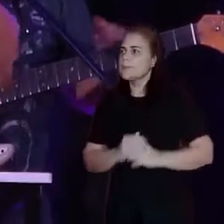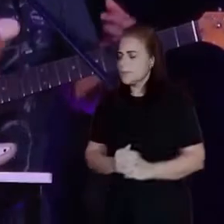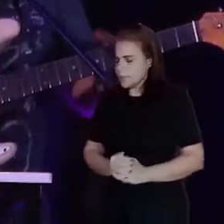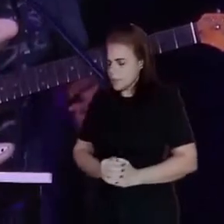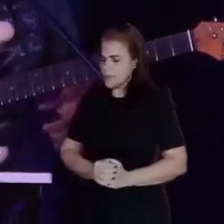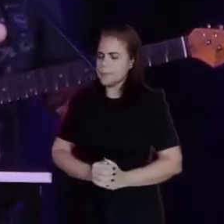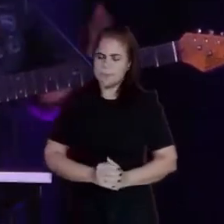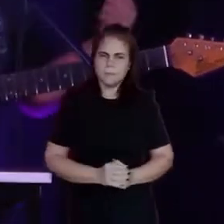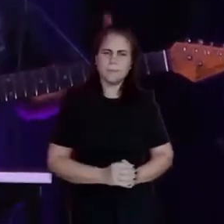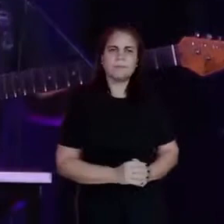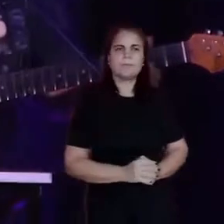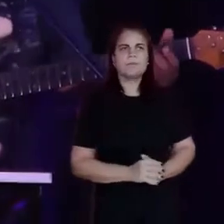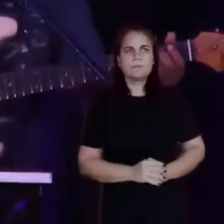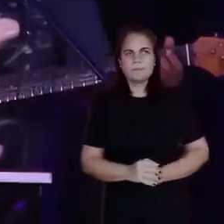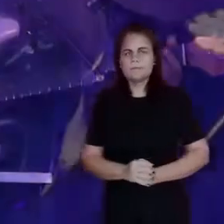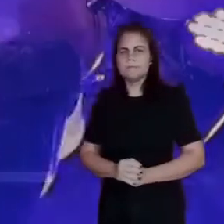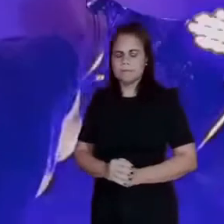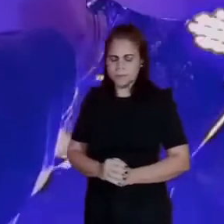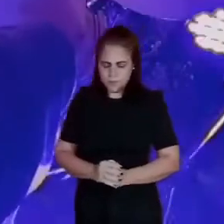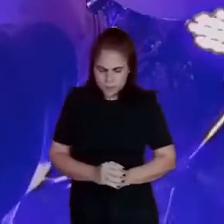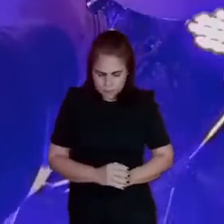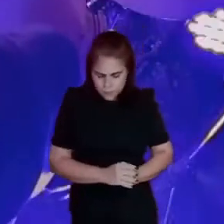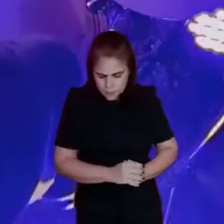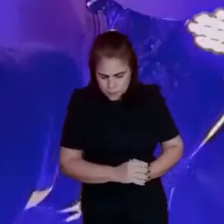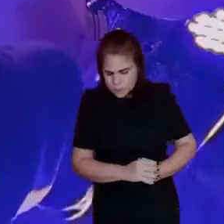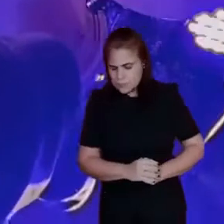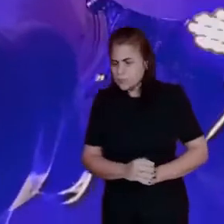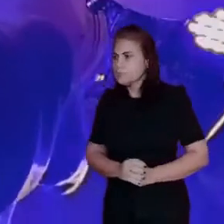você pode fazer essa oração